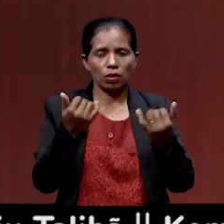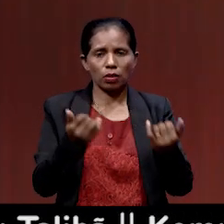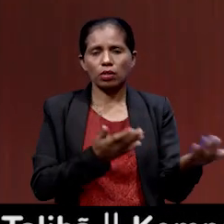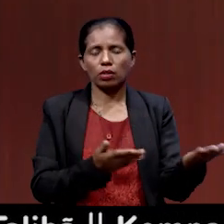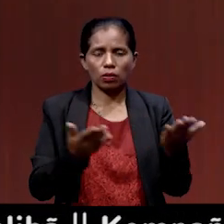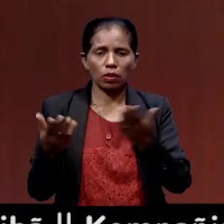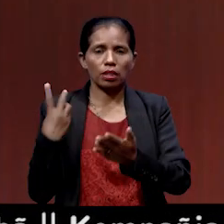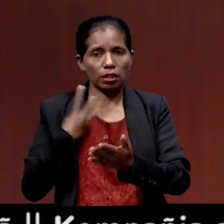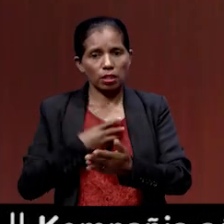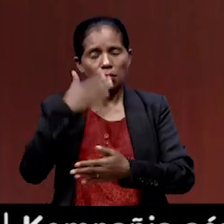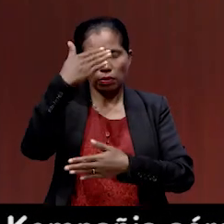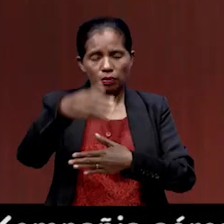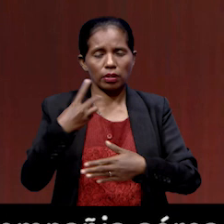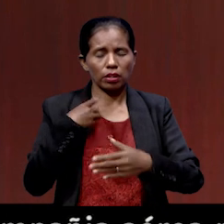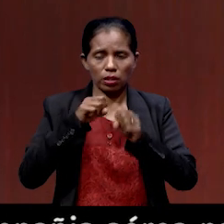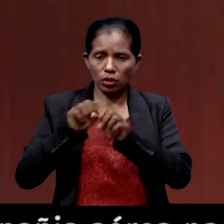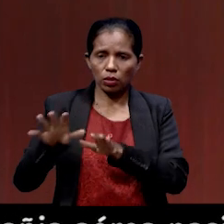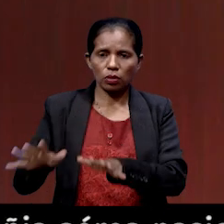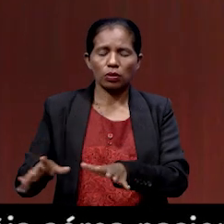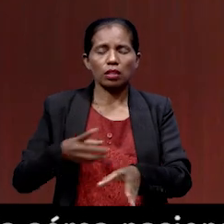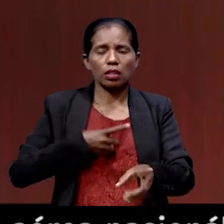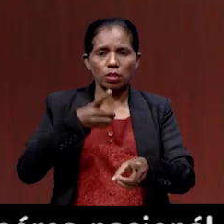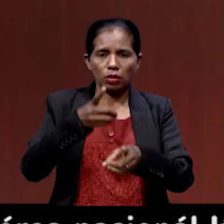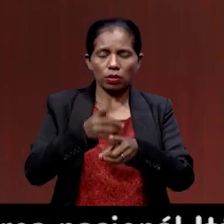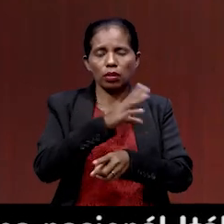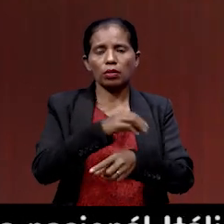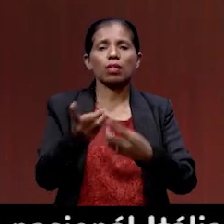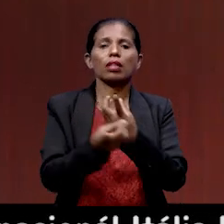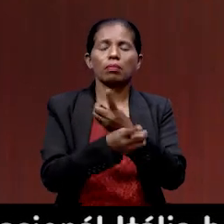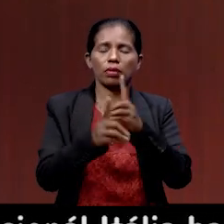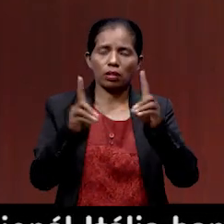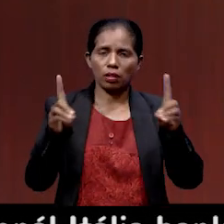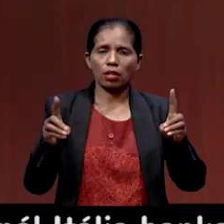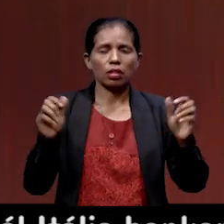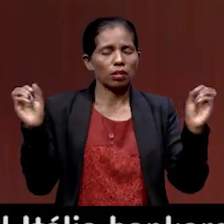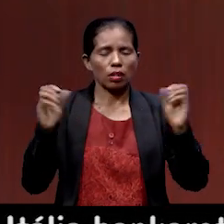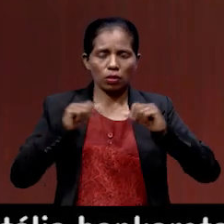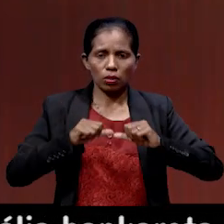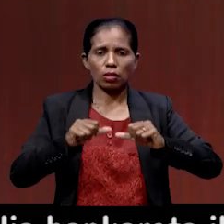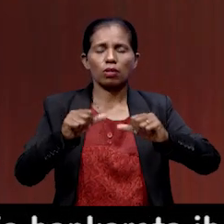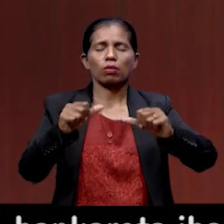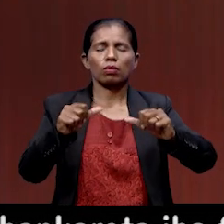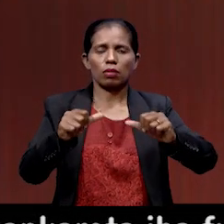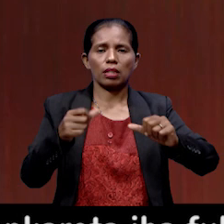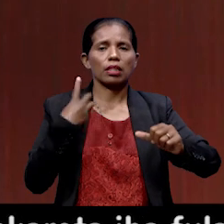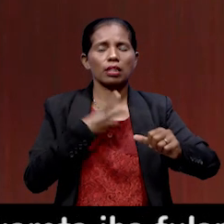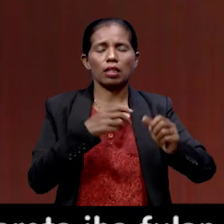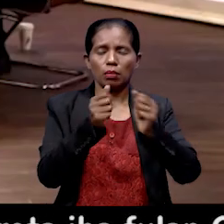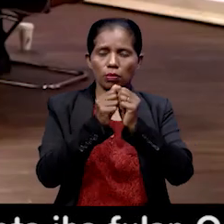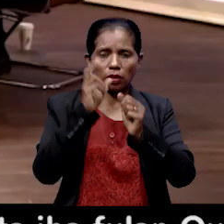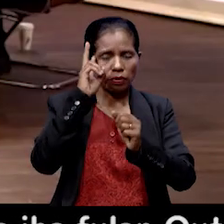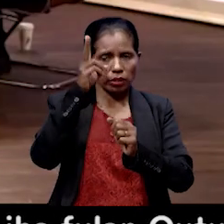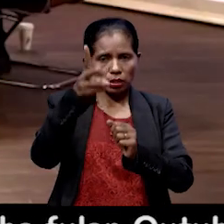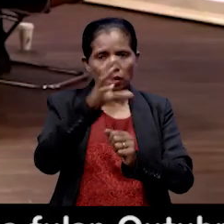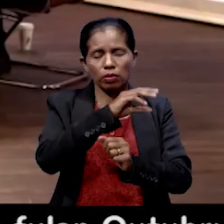ita baoin. Ita se russik slight direito no democracia baoin ato la continua bot ida ca ita hamoutuk ia visão no